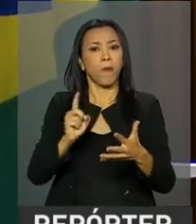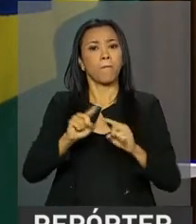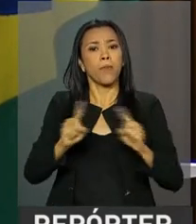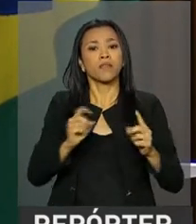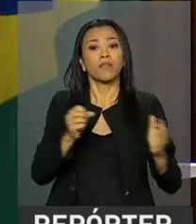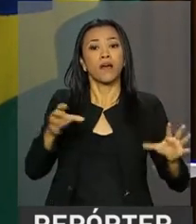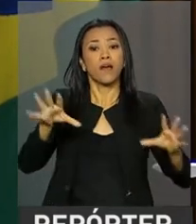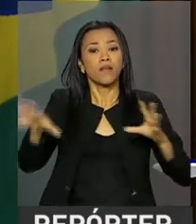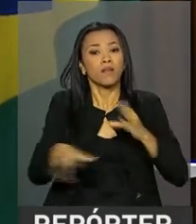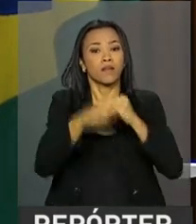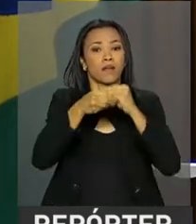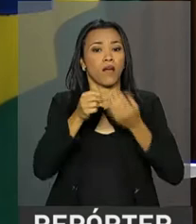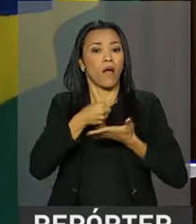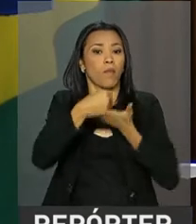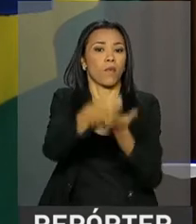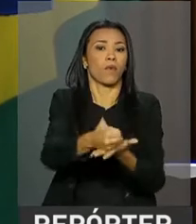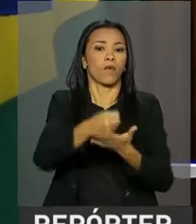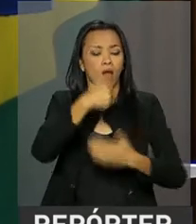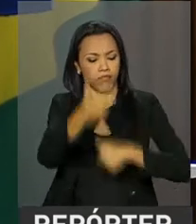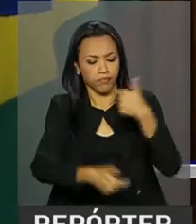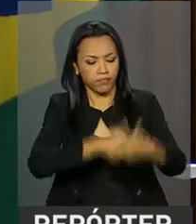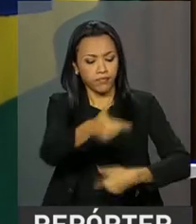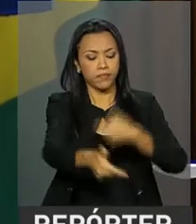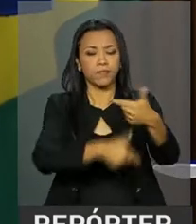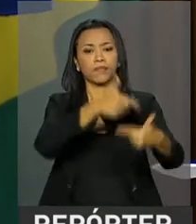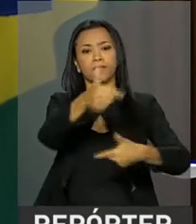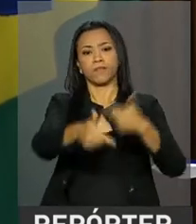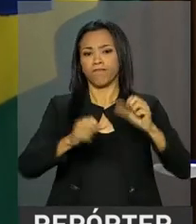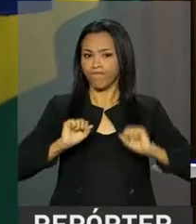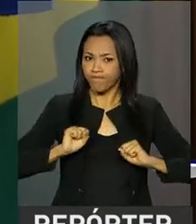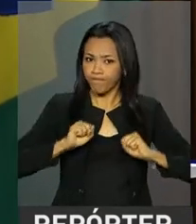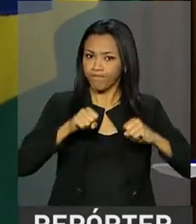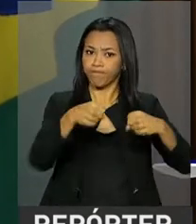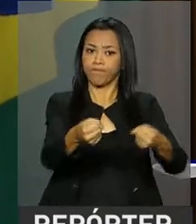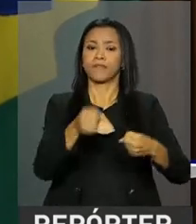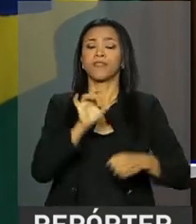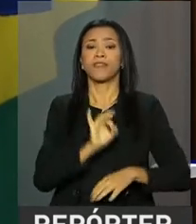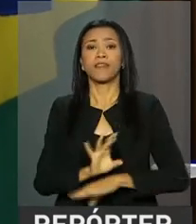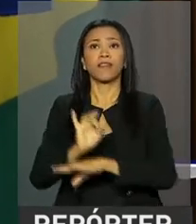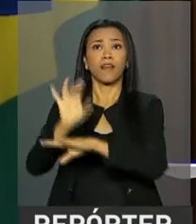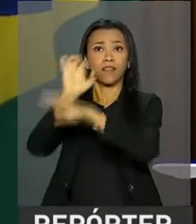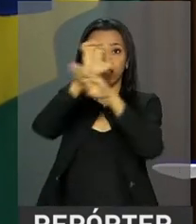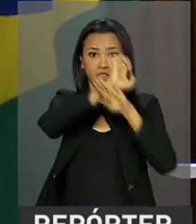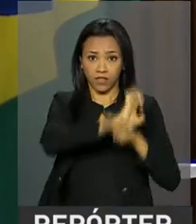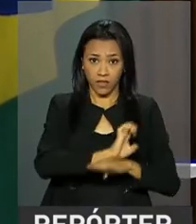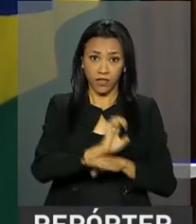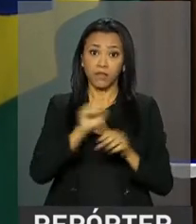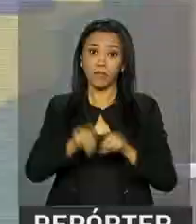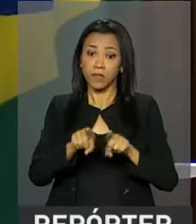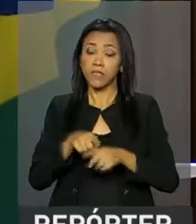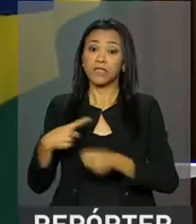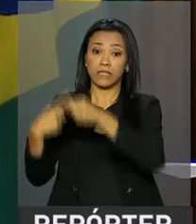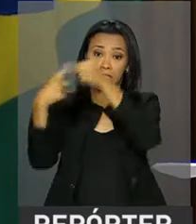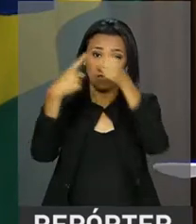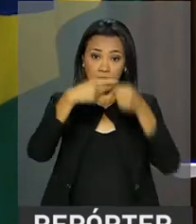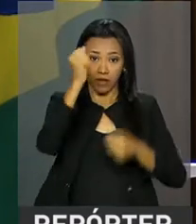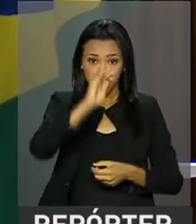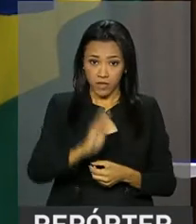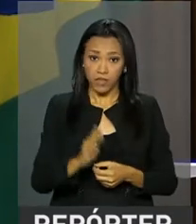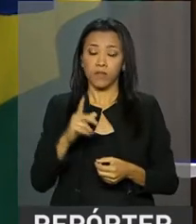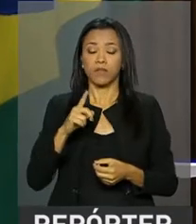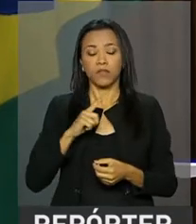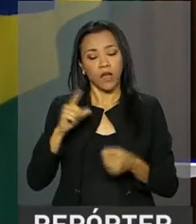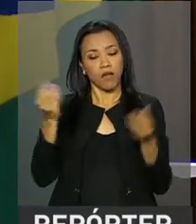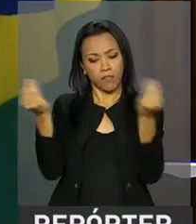operacional mais intensa em cada estado em cada cidade brasileira muito planejado